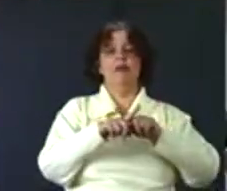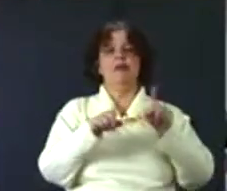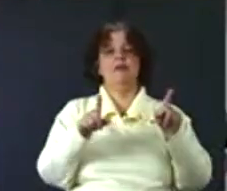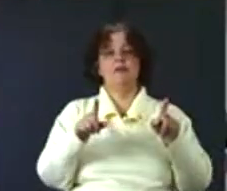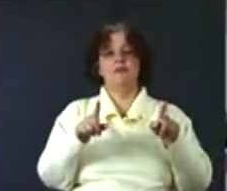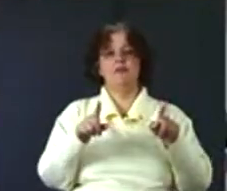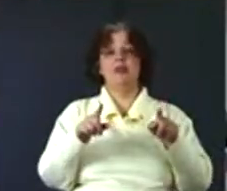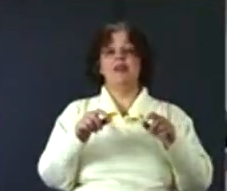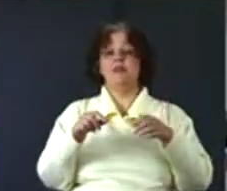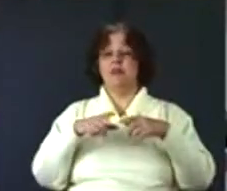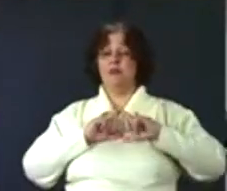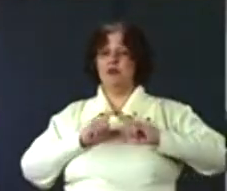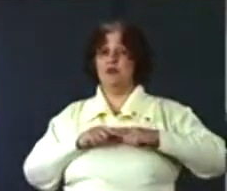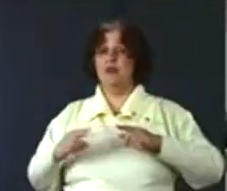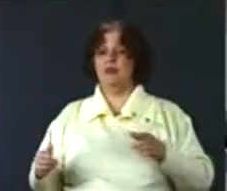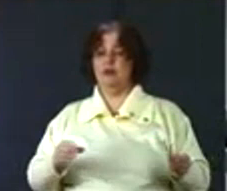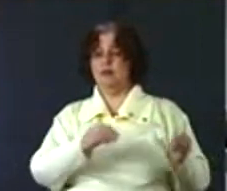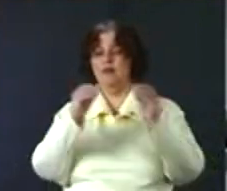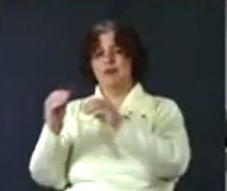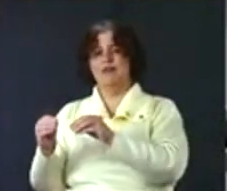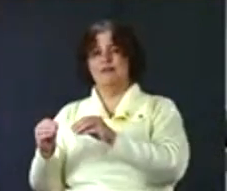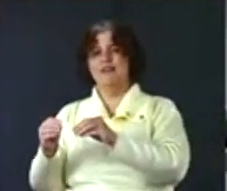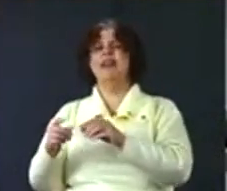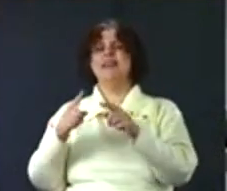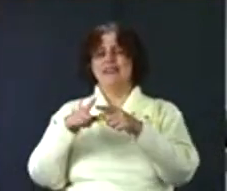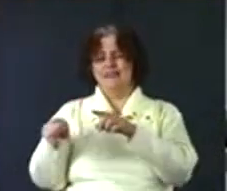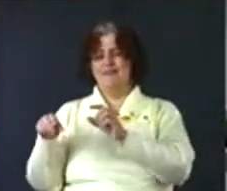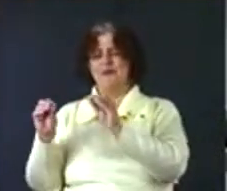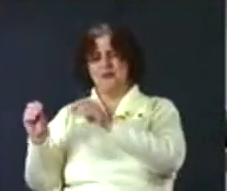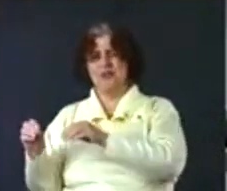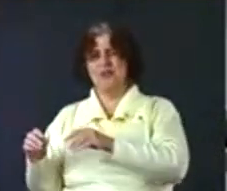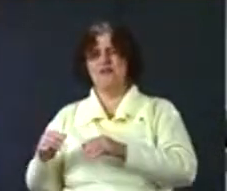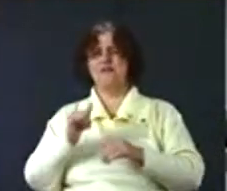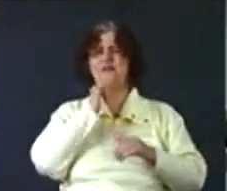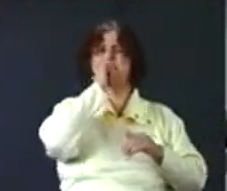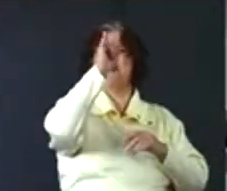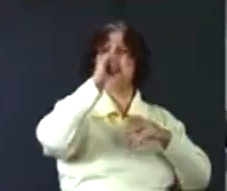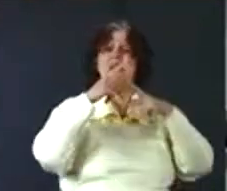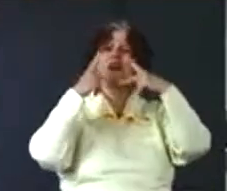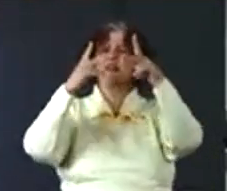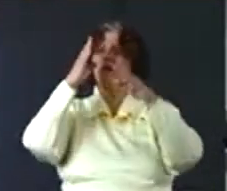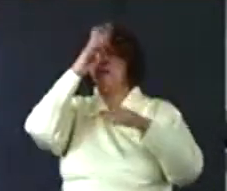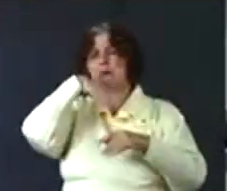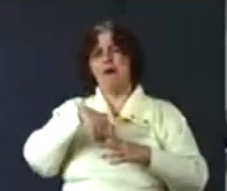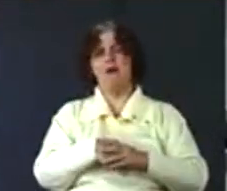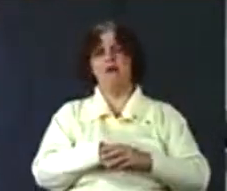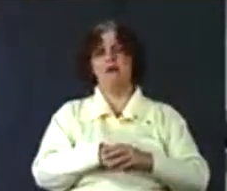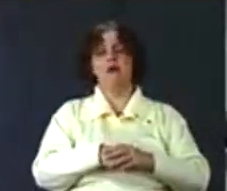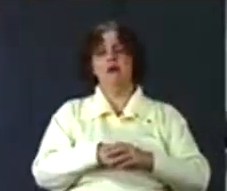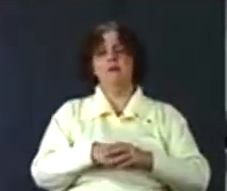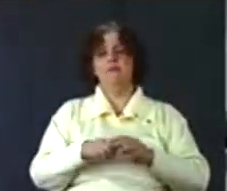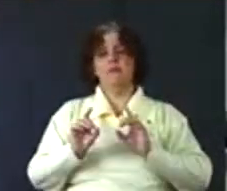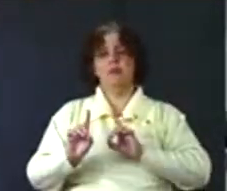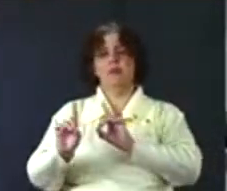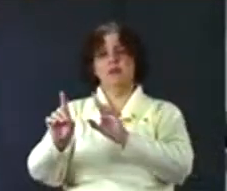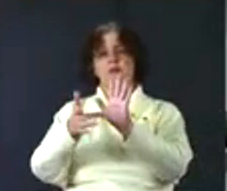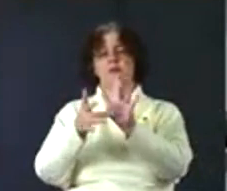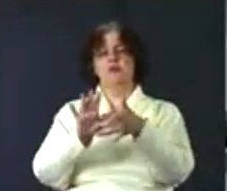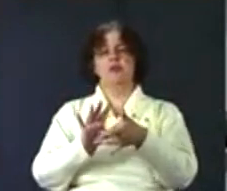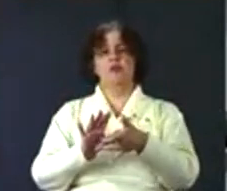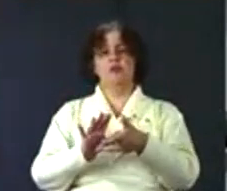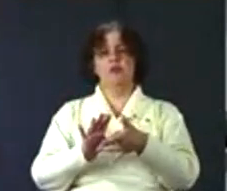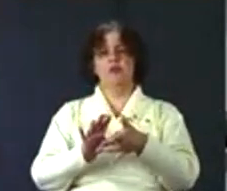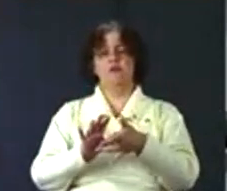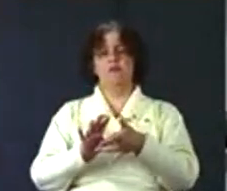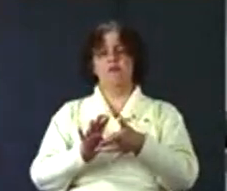Jesus perante as autoridades romanas. E olha só, amados, o Senhor Jesus está declarando para esse